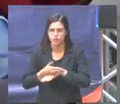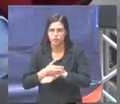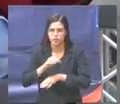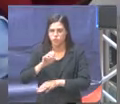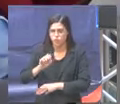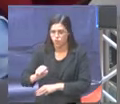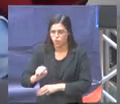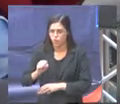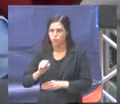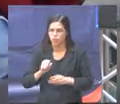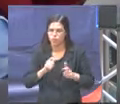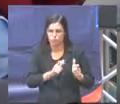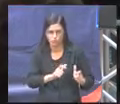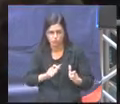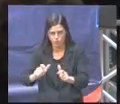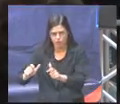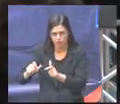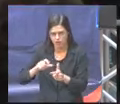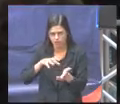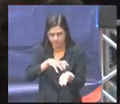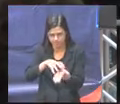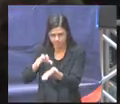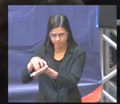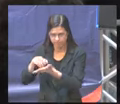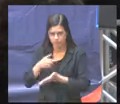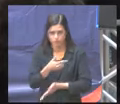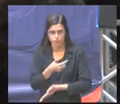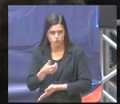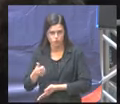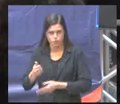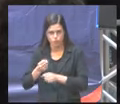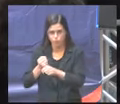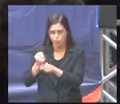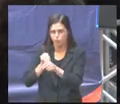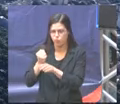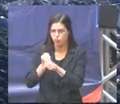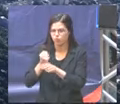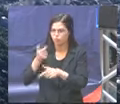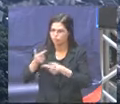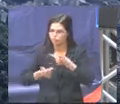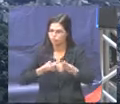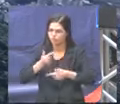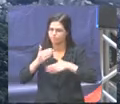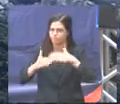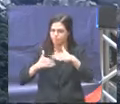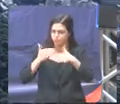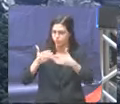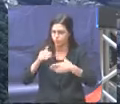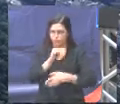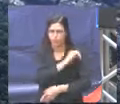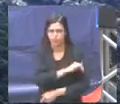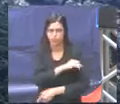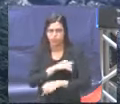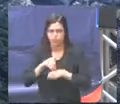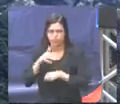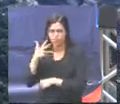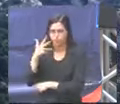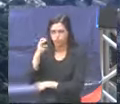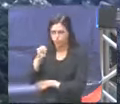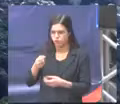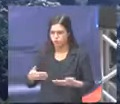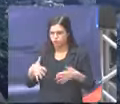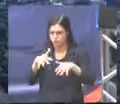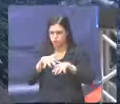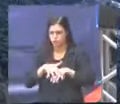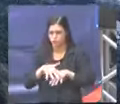8 câmaras setoriais e há 21 anos trabalha para construir um Rio de Janeiro mais forte e